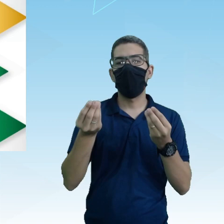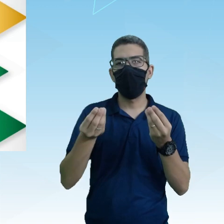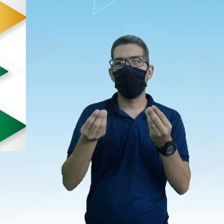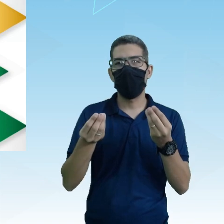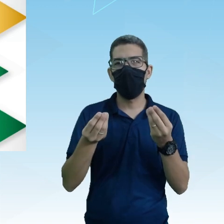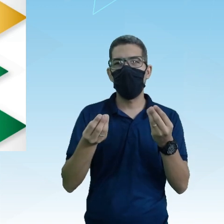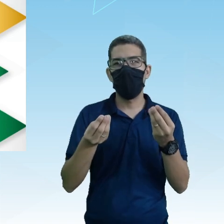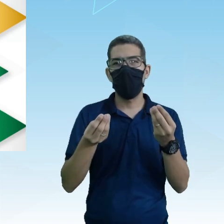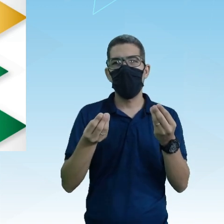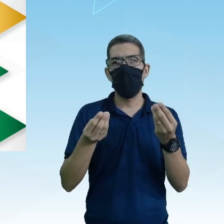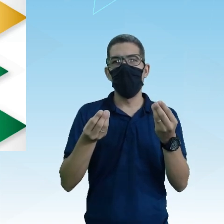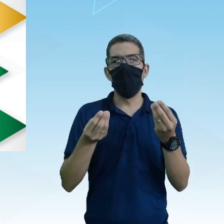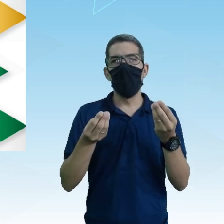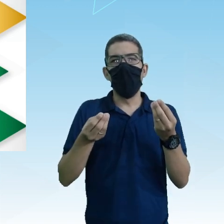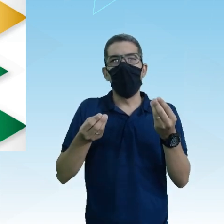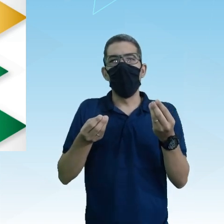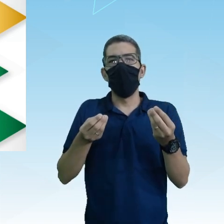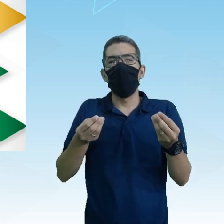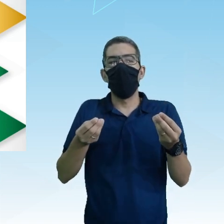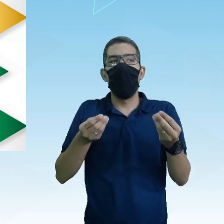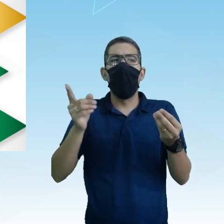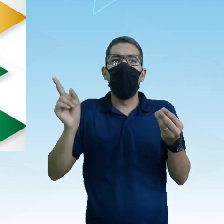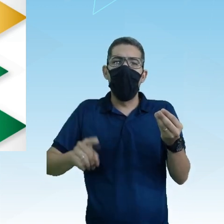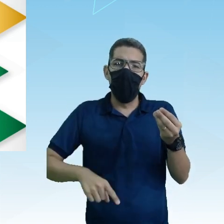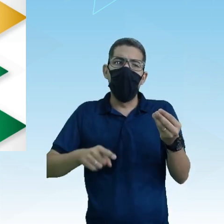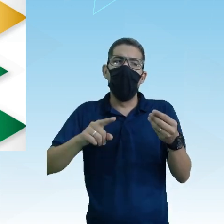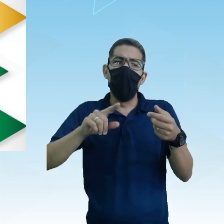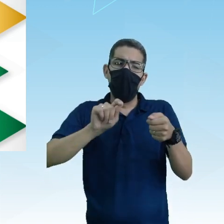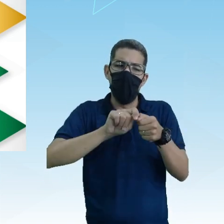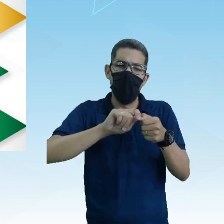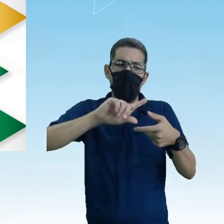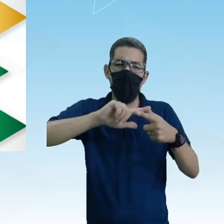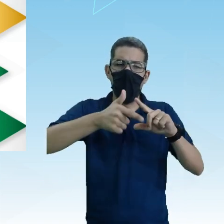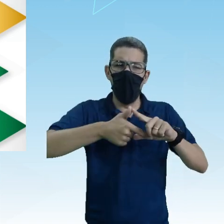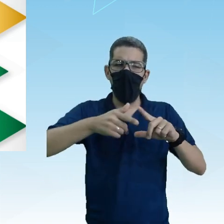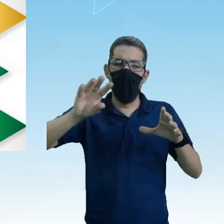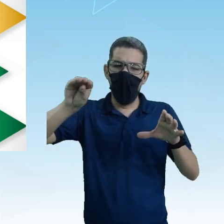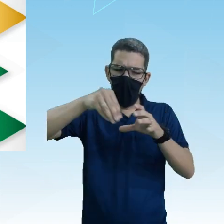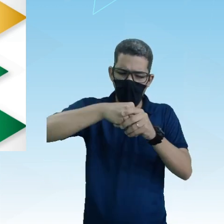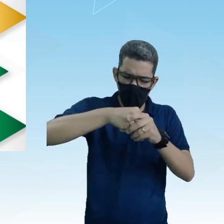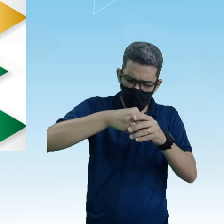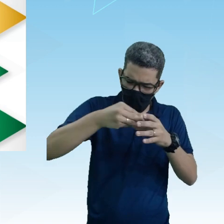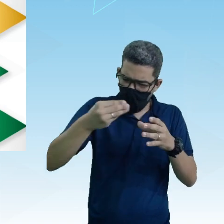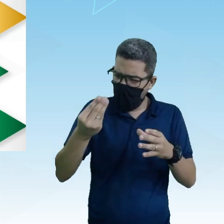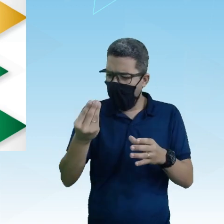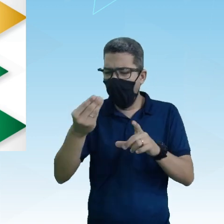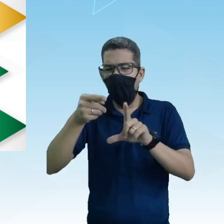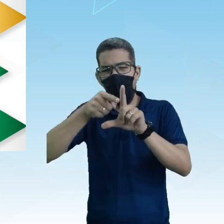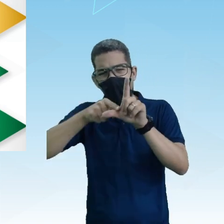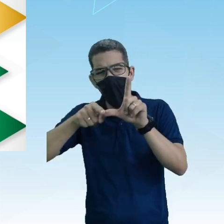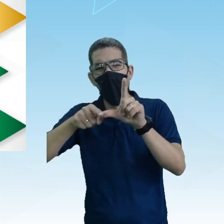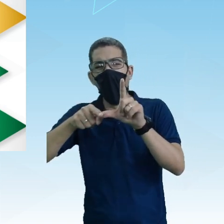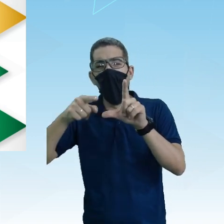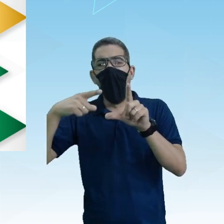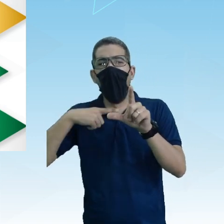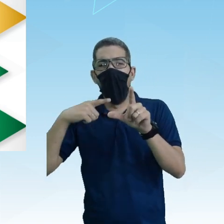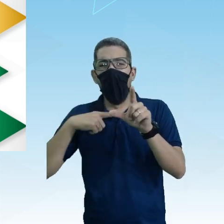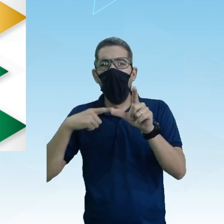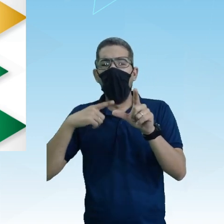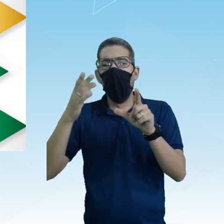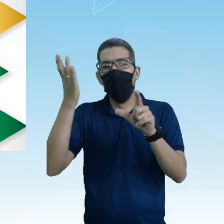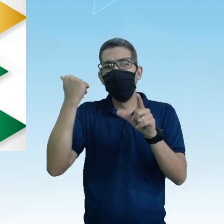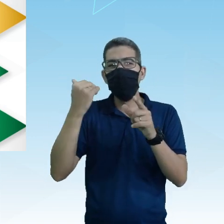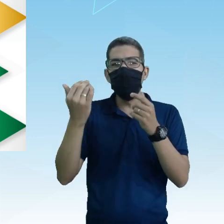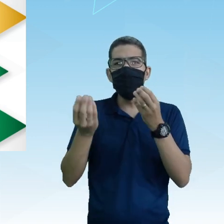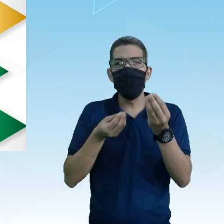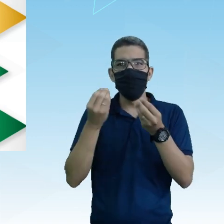em... A gente fala que ele está dentro das construções. É a partir da ideia de ângulo que se constrói. Então, como é que eu vou saber